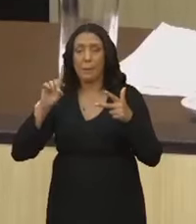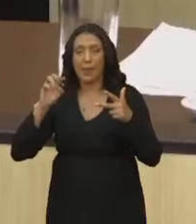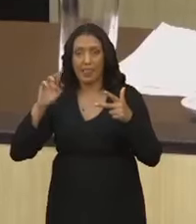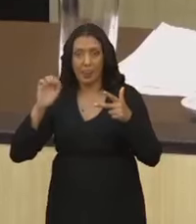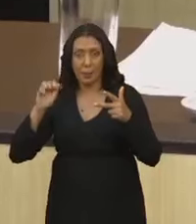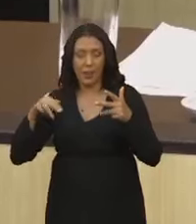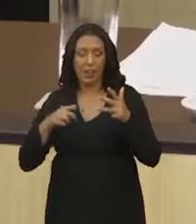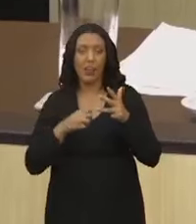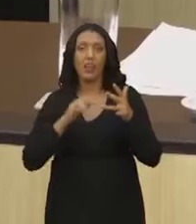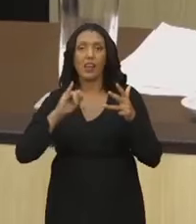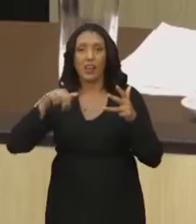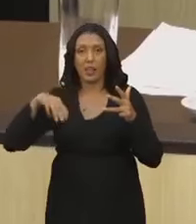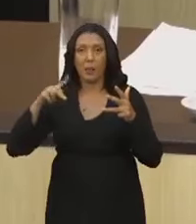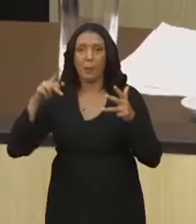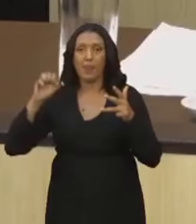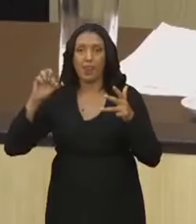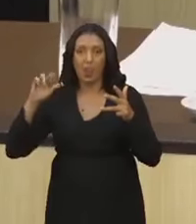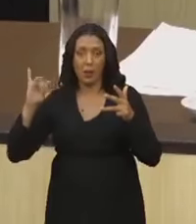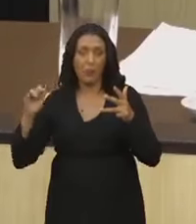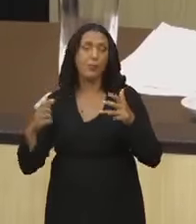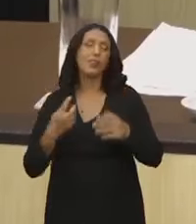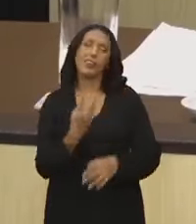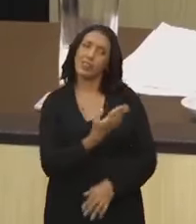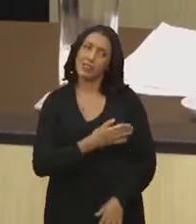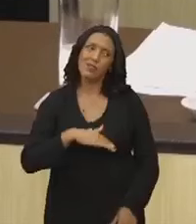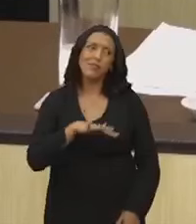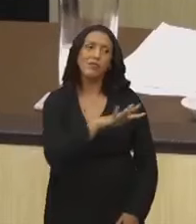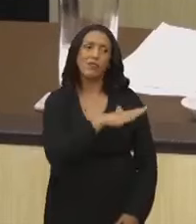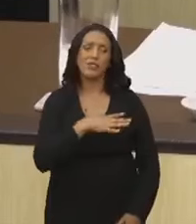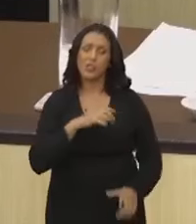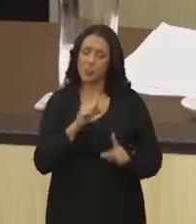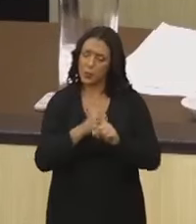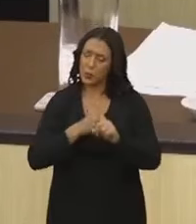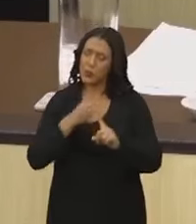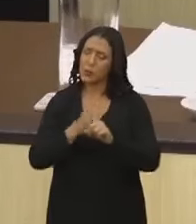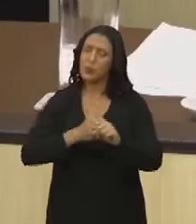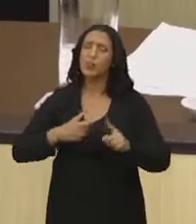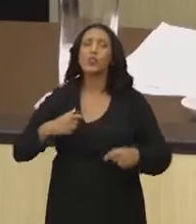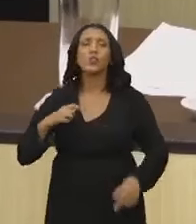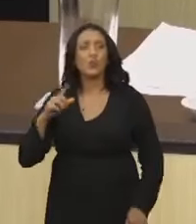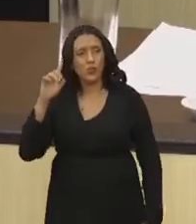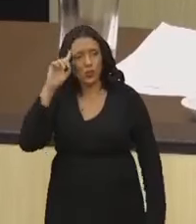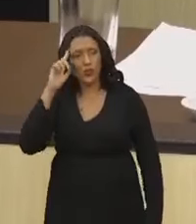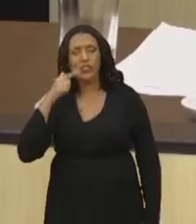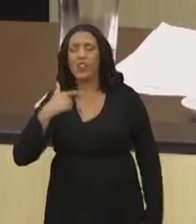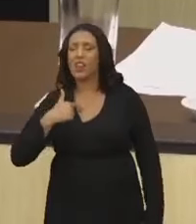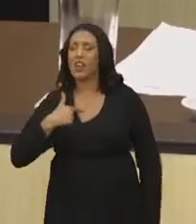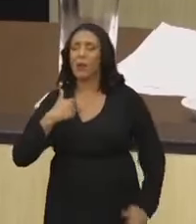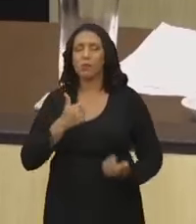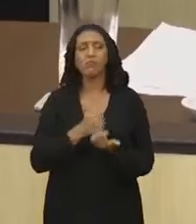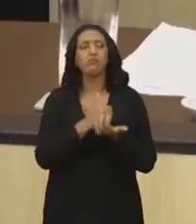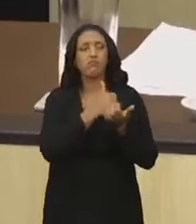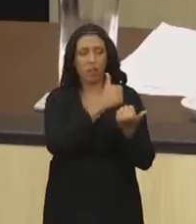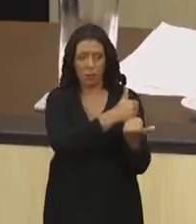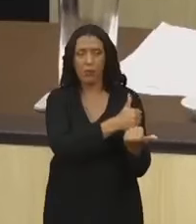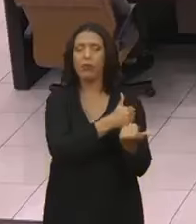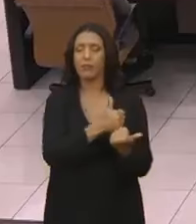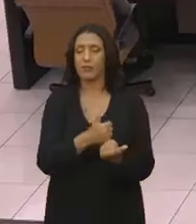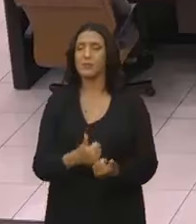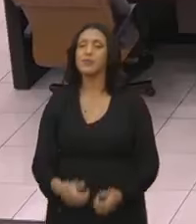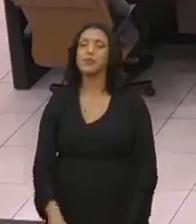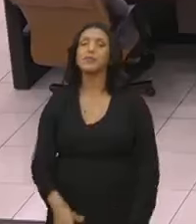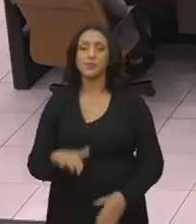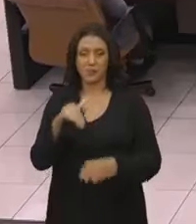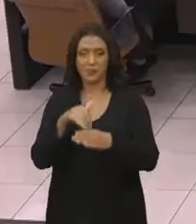vocês que são moradores e lutam todos os dias pelo IJAL Irajá. Tamo junto aí, favorável, e conte com a gente aqui. Como